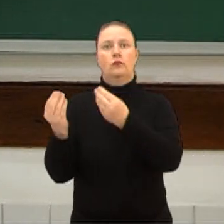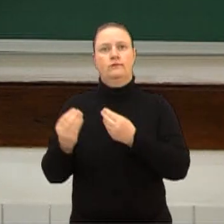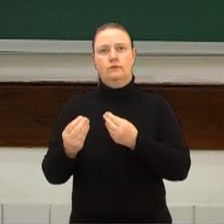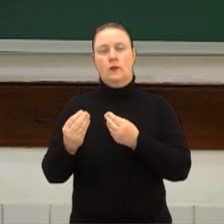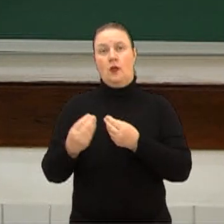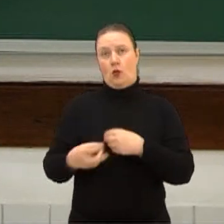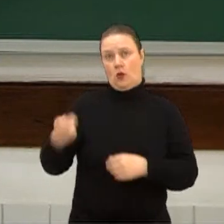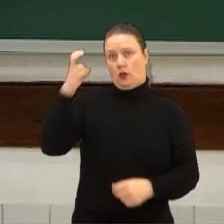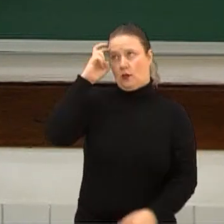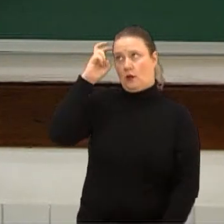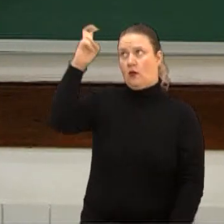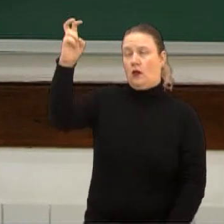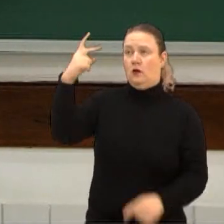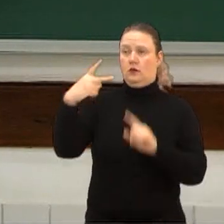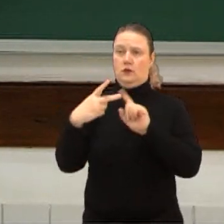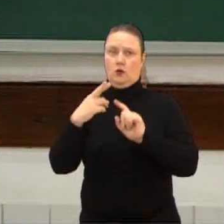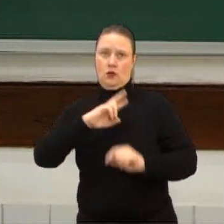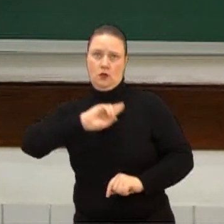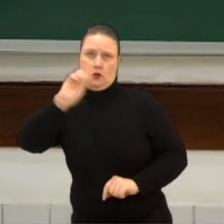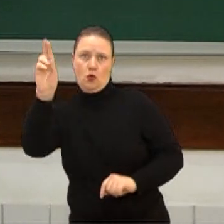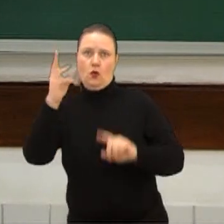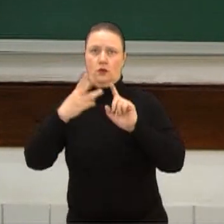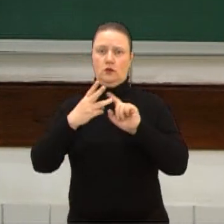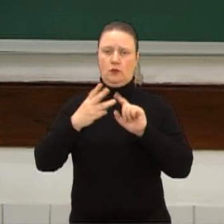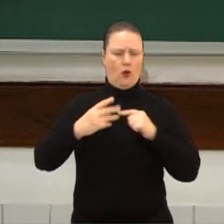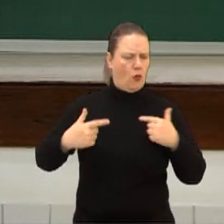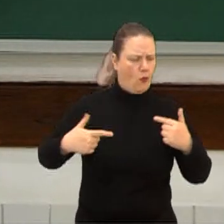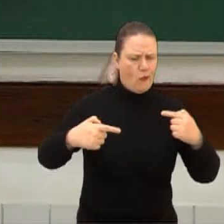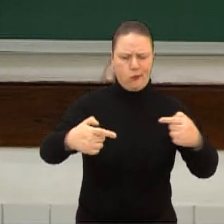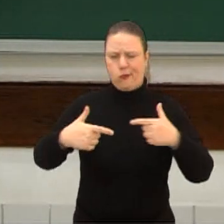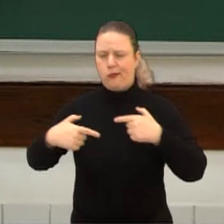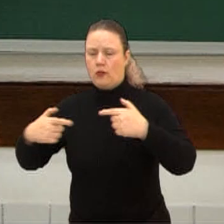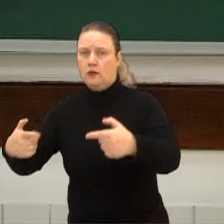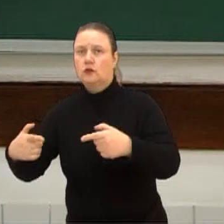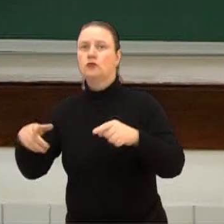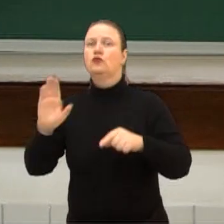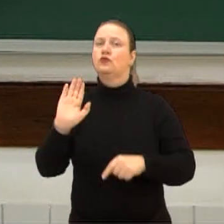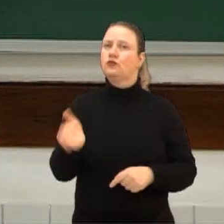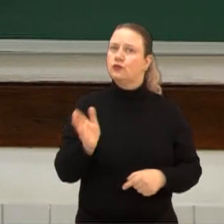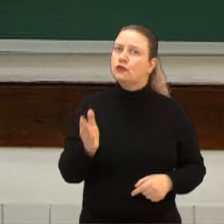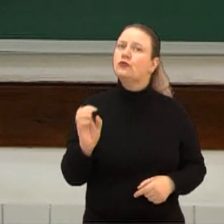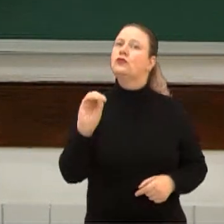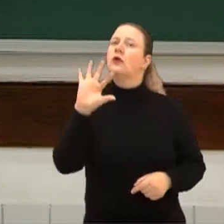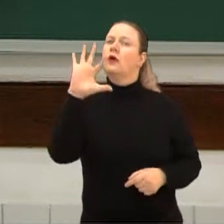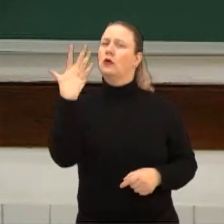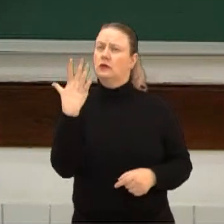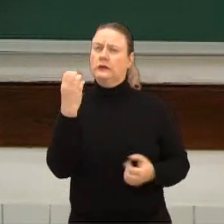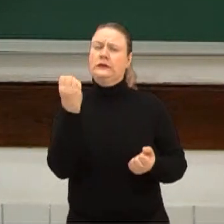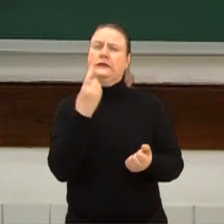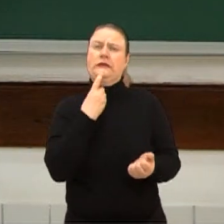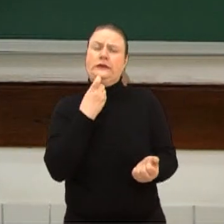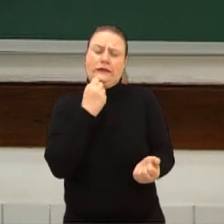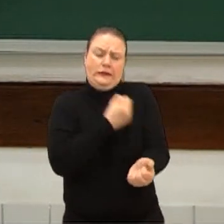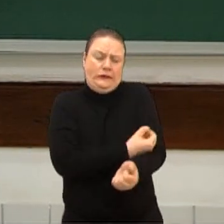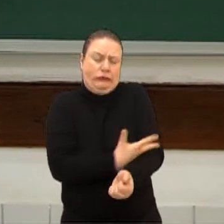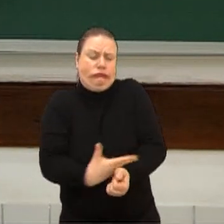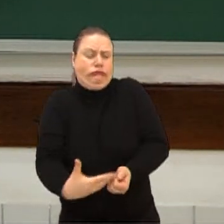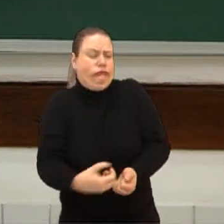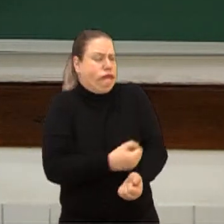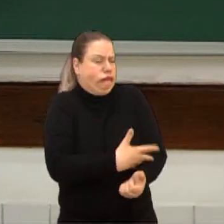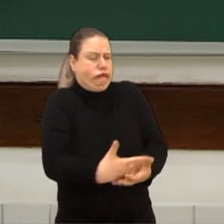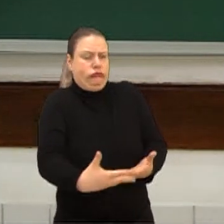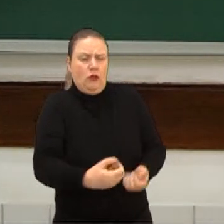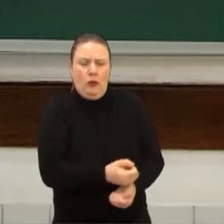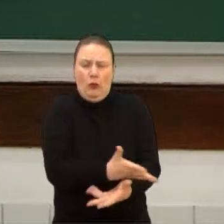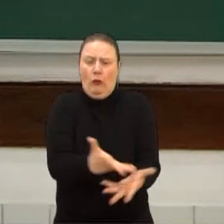intelectual, nível religioso e físico, várias batalhas extremamente sangrentas foram realizadas,